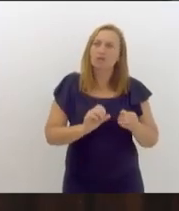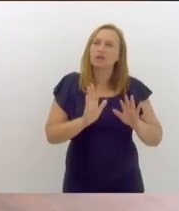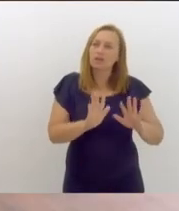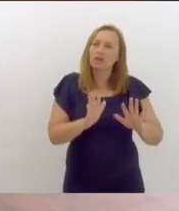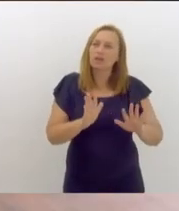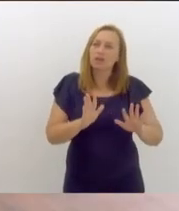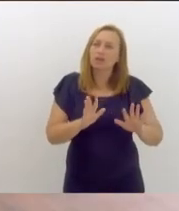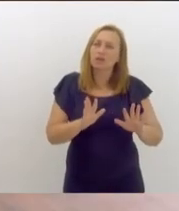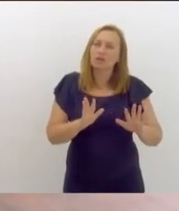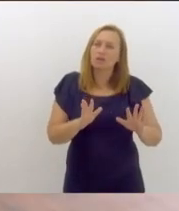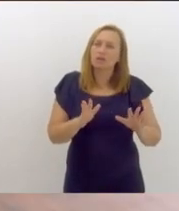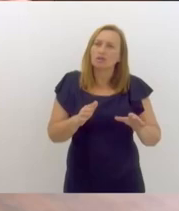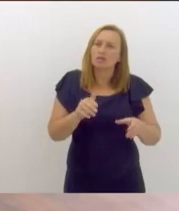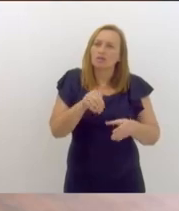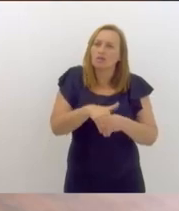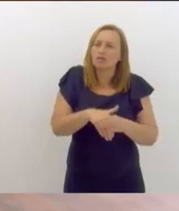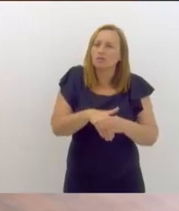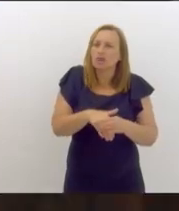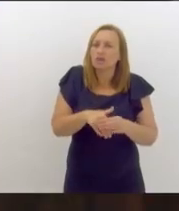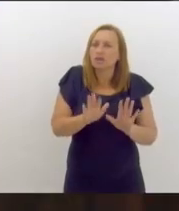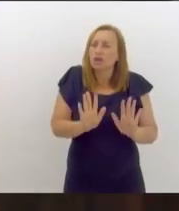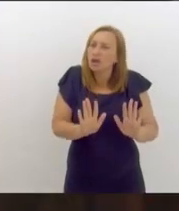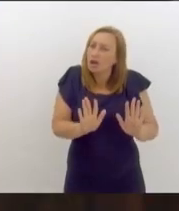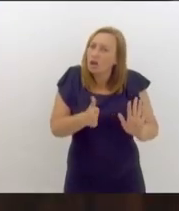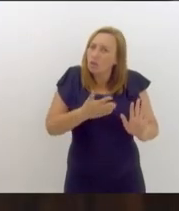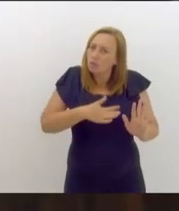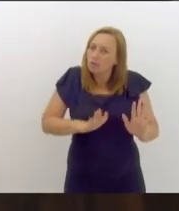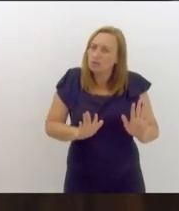de Deputados não vai passar